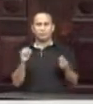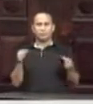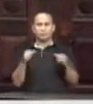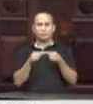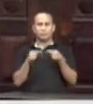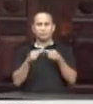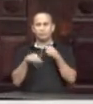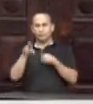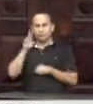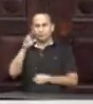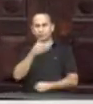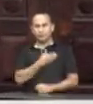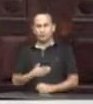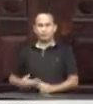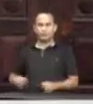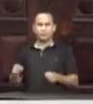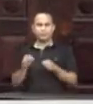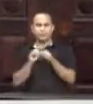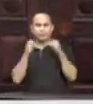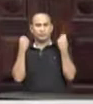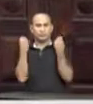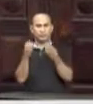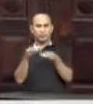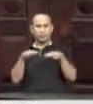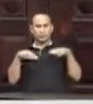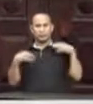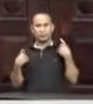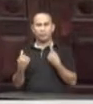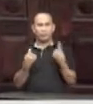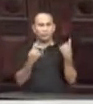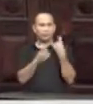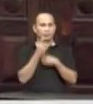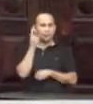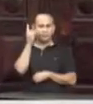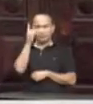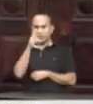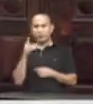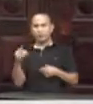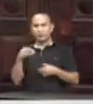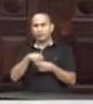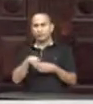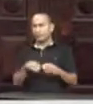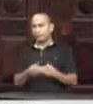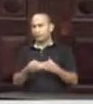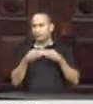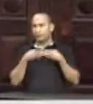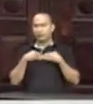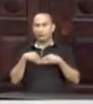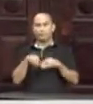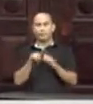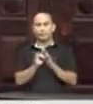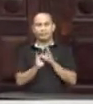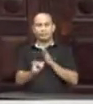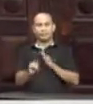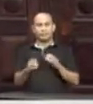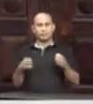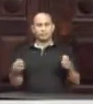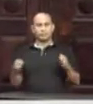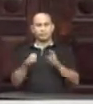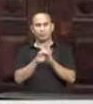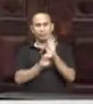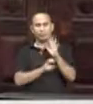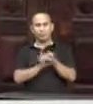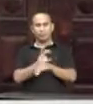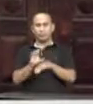que o líder do governo fez em plenário com alguns deputados que votaram a favor do projeto de emenda constitucional, na qual ele